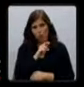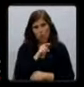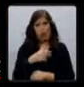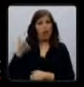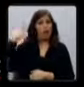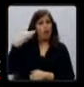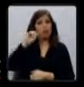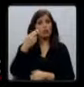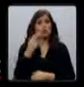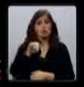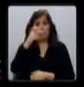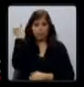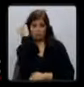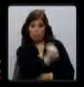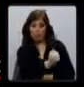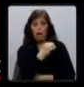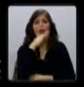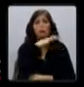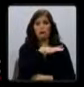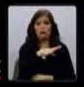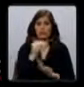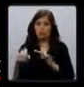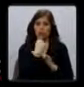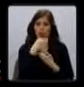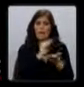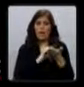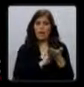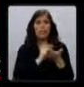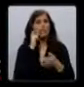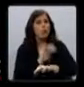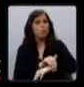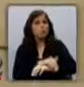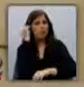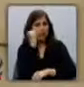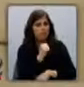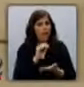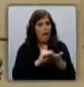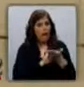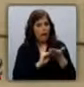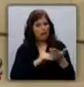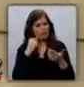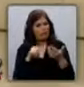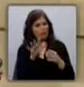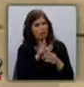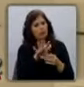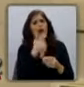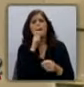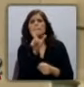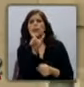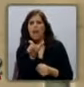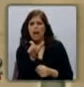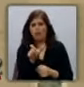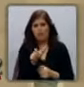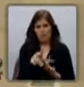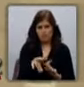foi assassinada a polícia recebeu uma carta do assassino A Carta tinha uma particularidade da palavra